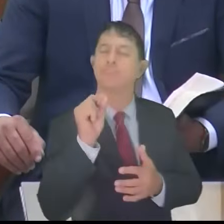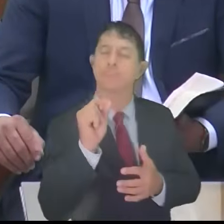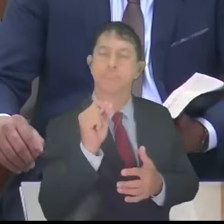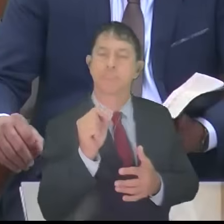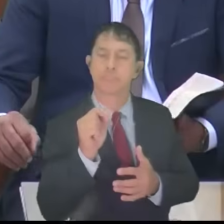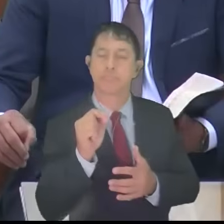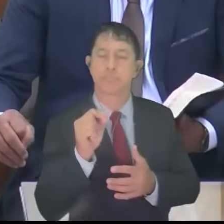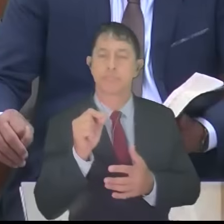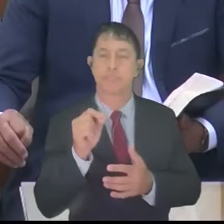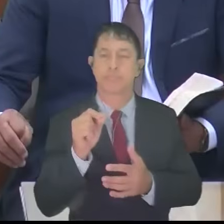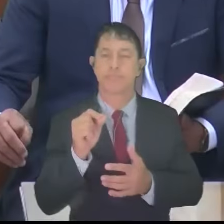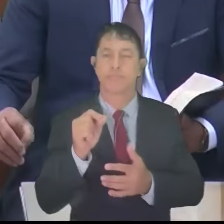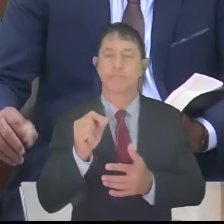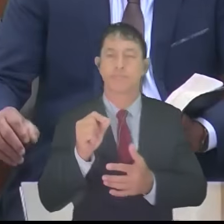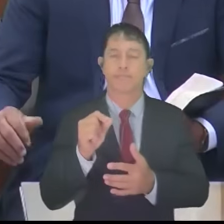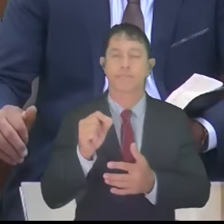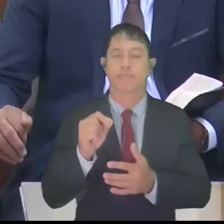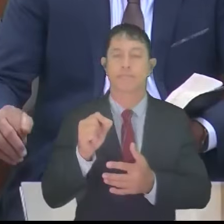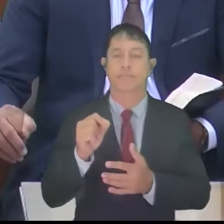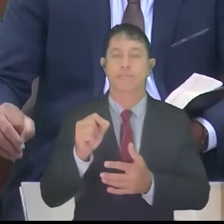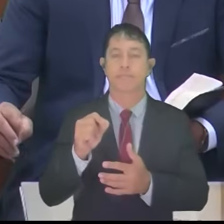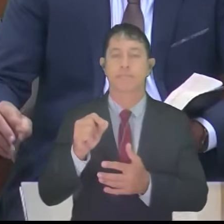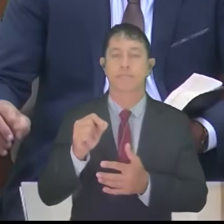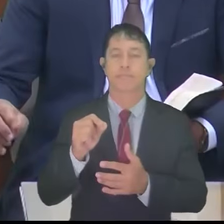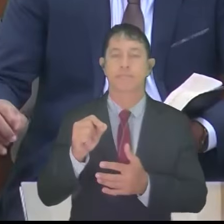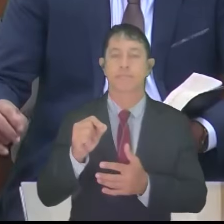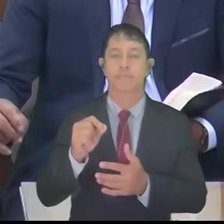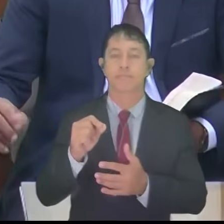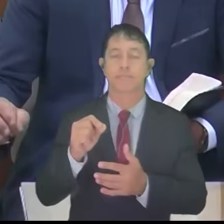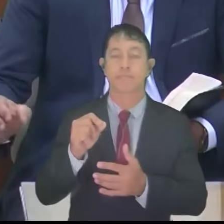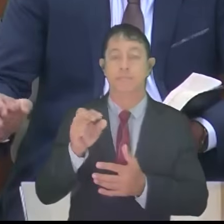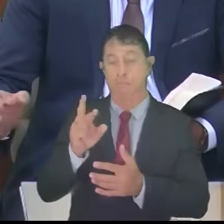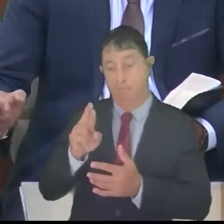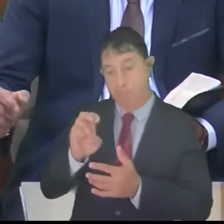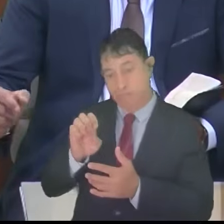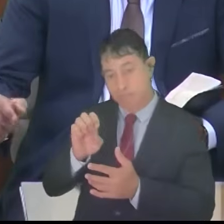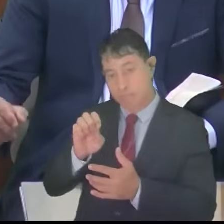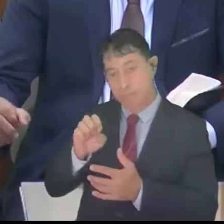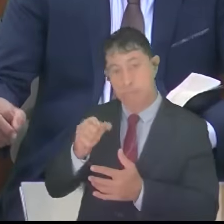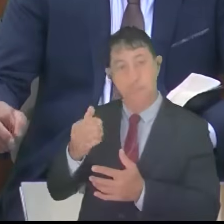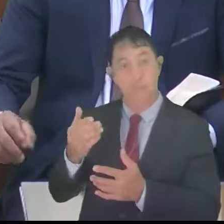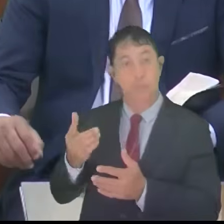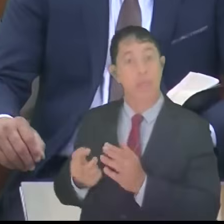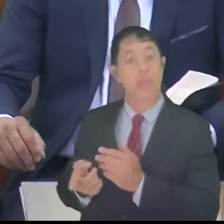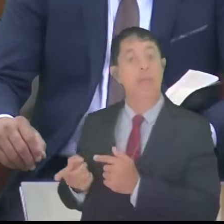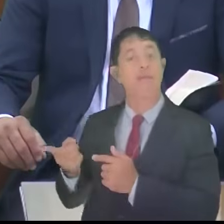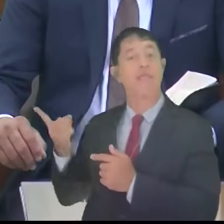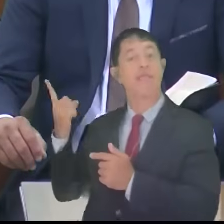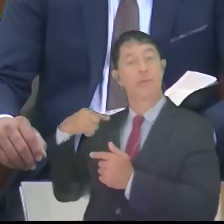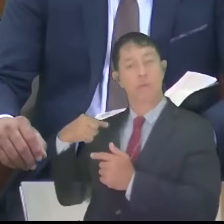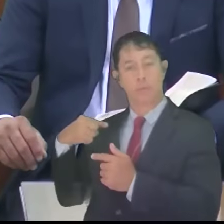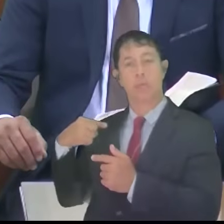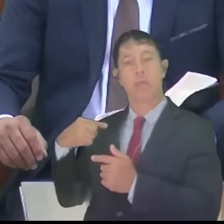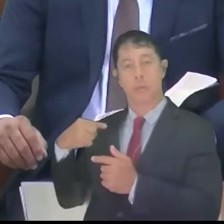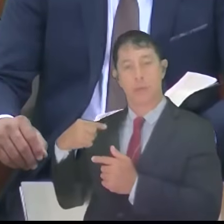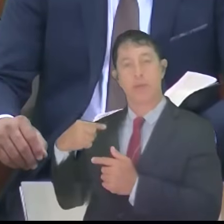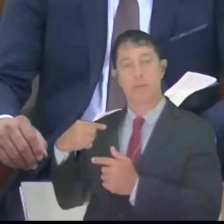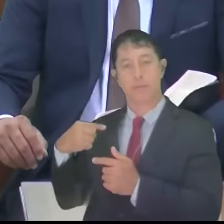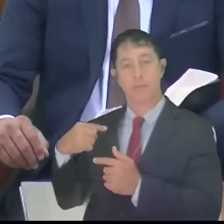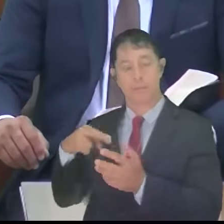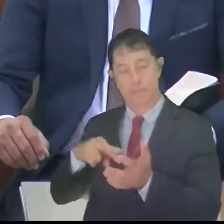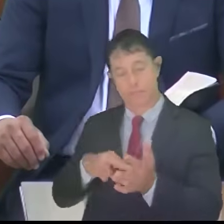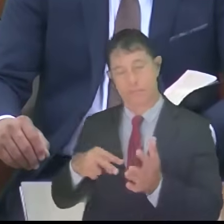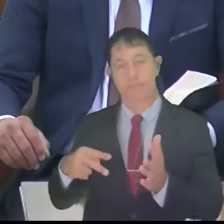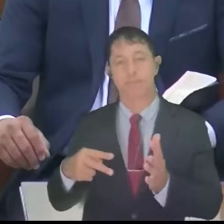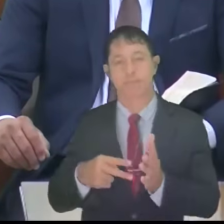no latim, tudo que tem ré significa voltar atrás. Aleluia. Revelar significa tirar